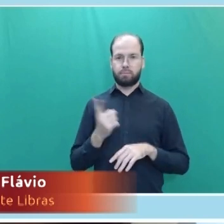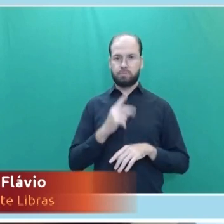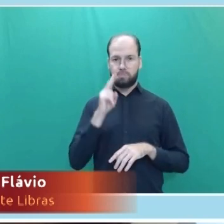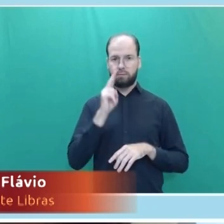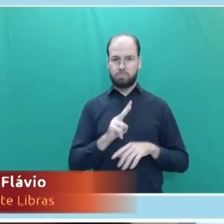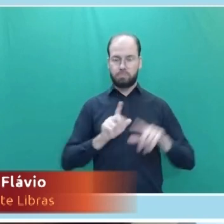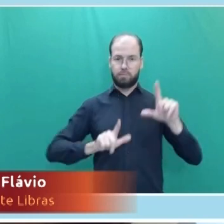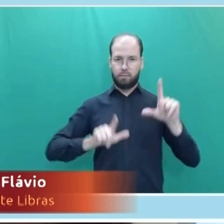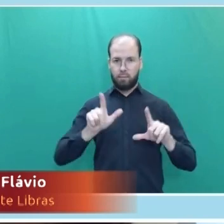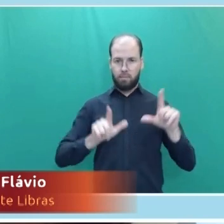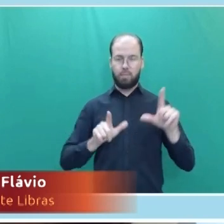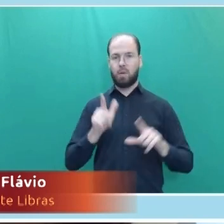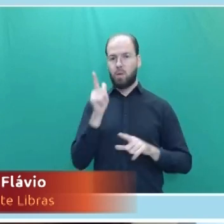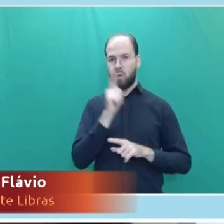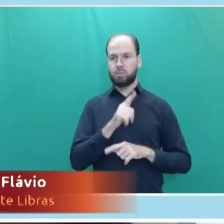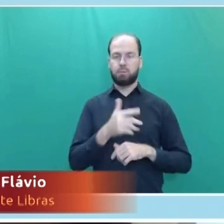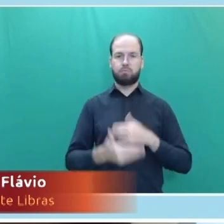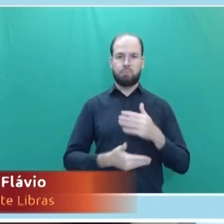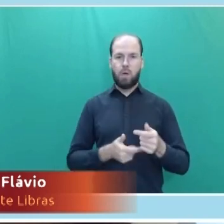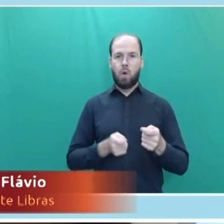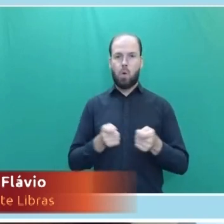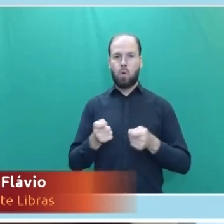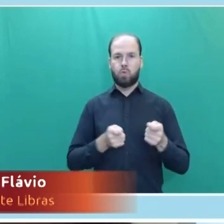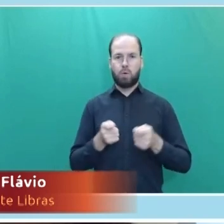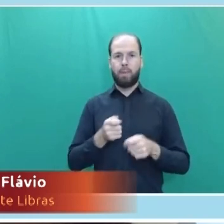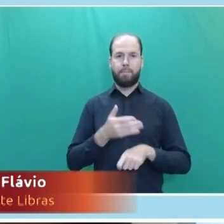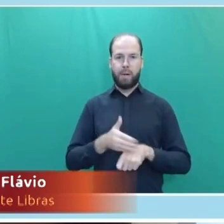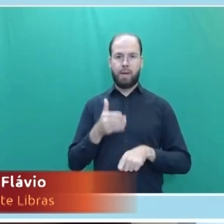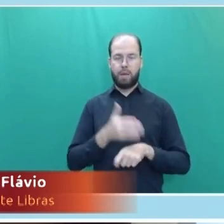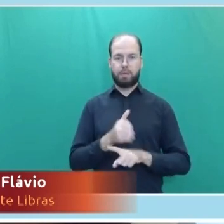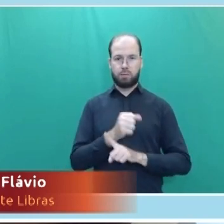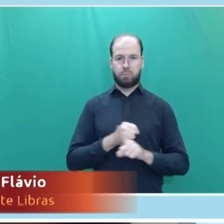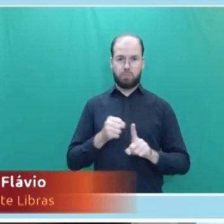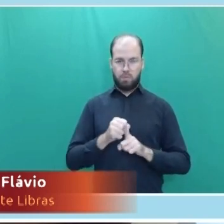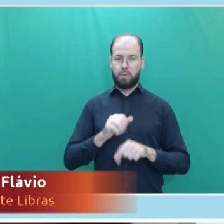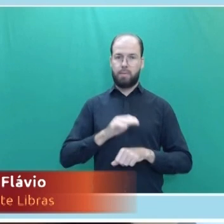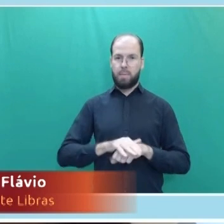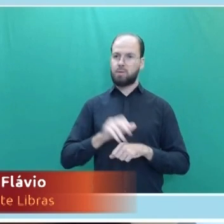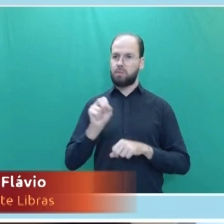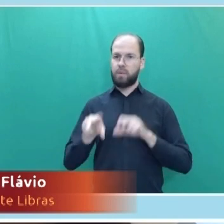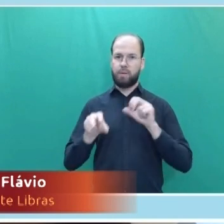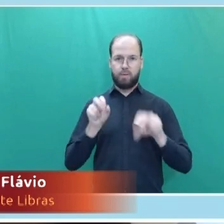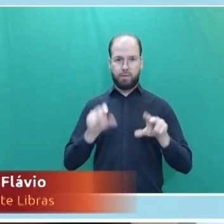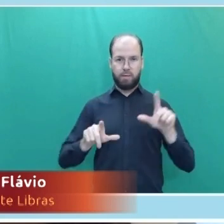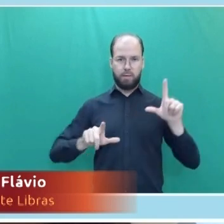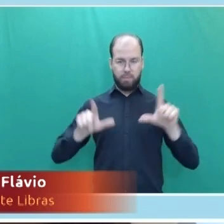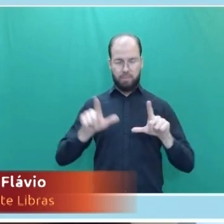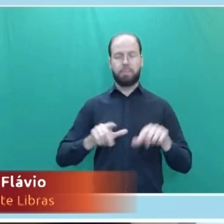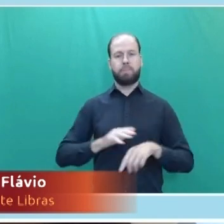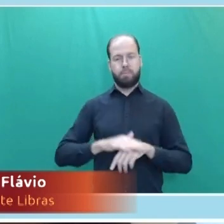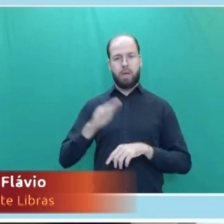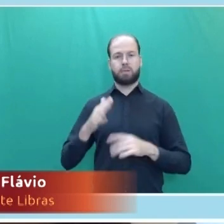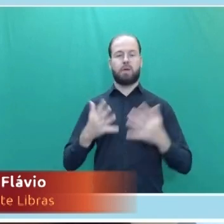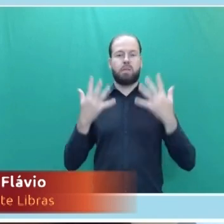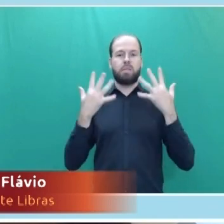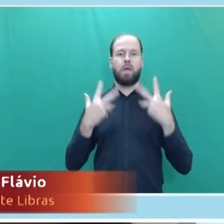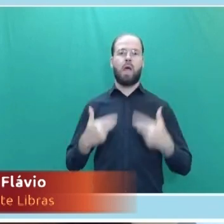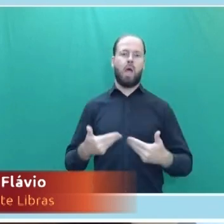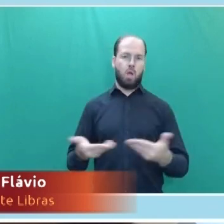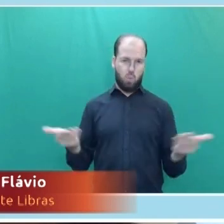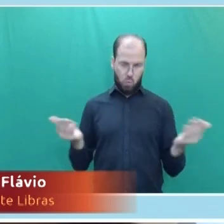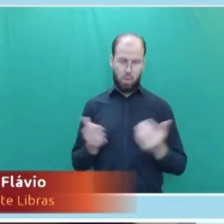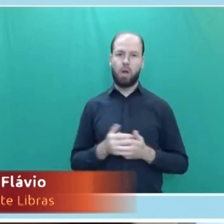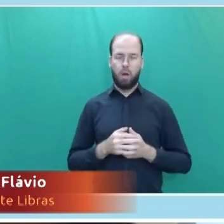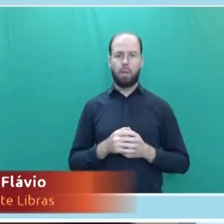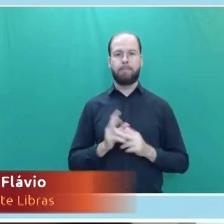acaba regulando as práticas sociais. Eu acho que quanto mais a gente vê isso na TV, mais aquilo vai se naturalizar, né? E eu acho que é o